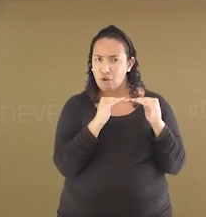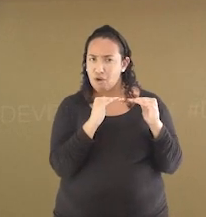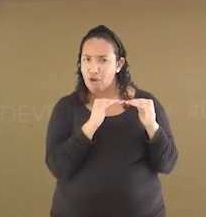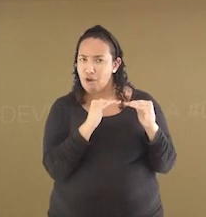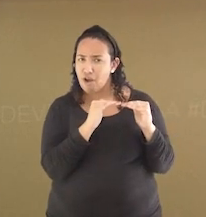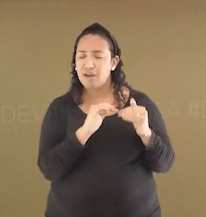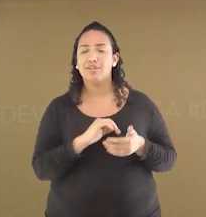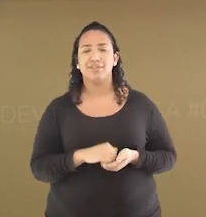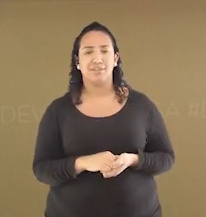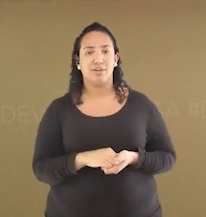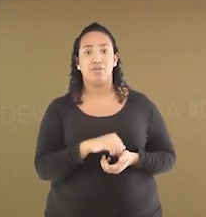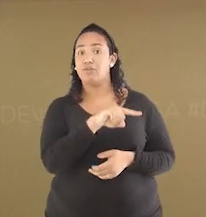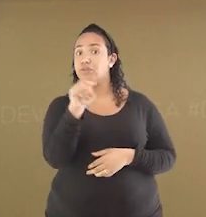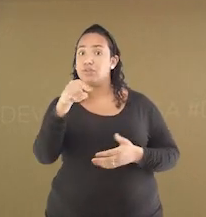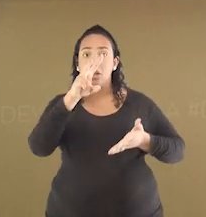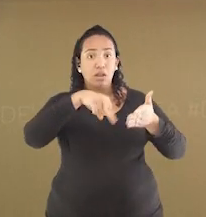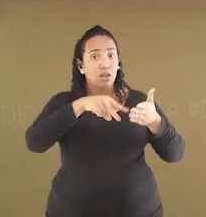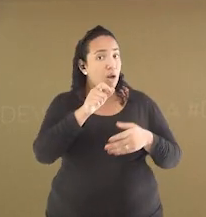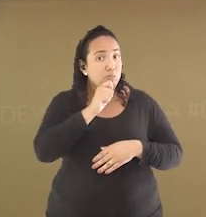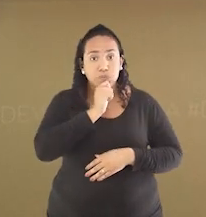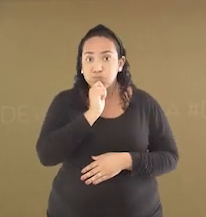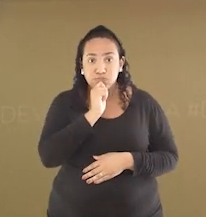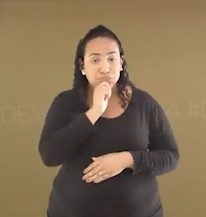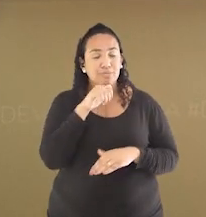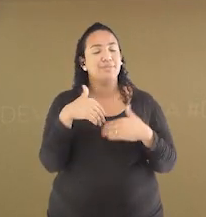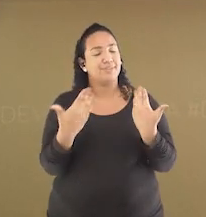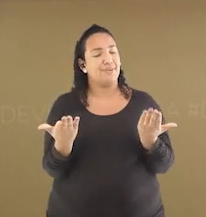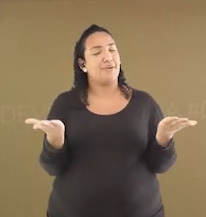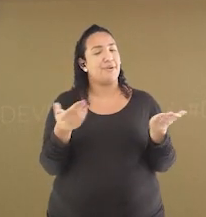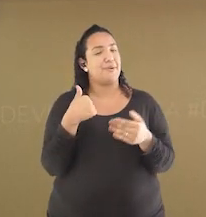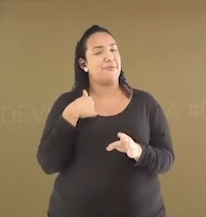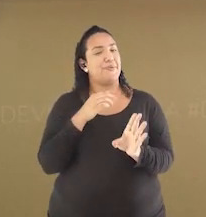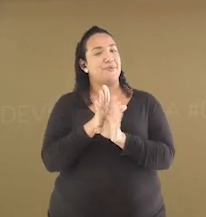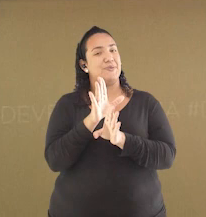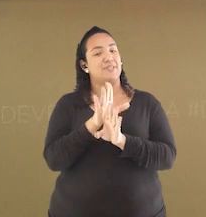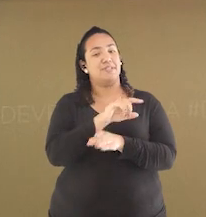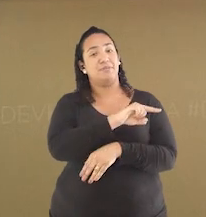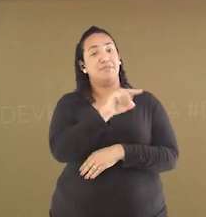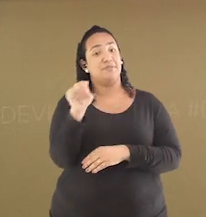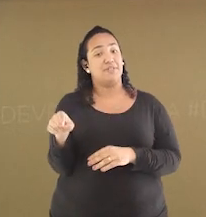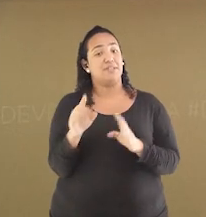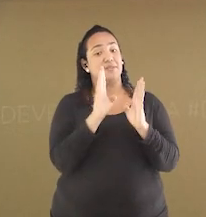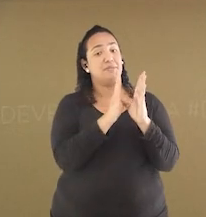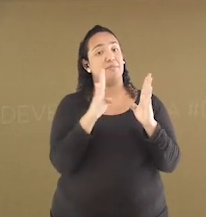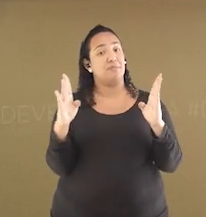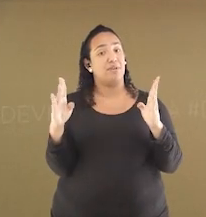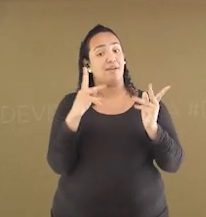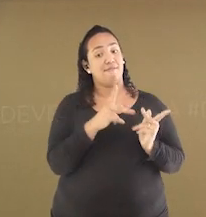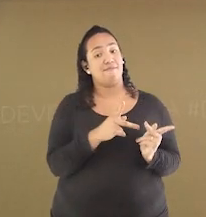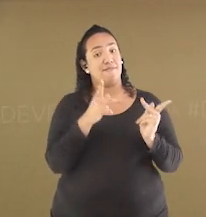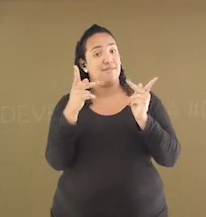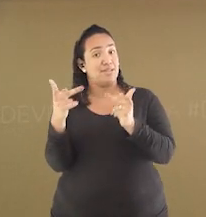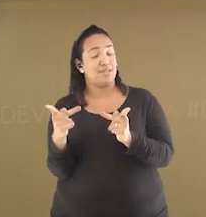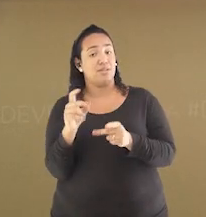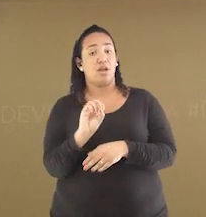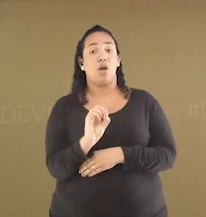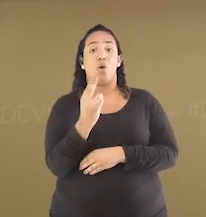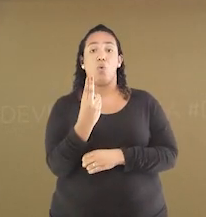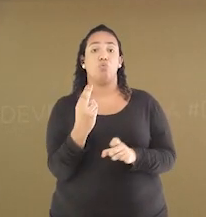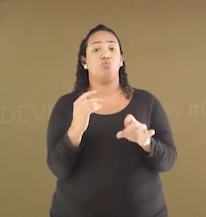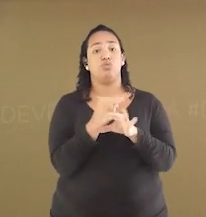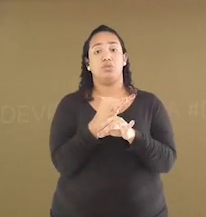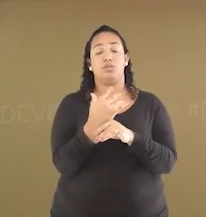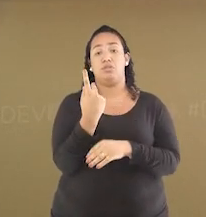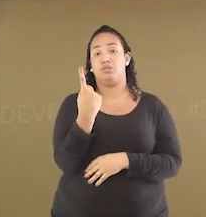comigo? Ah, você ainda não leu? Deixo uma dica para você visitar a biblioteca da sua escola ou da